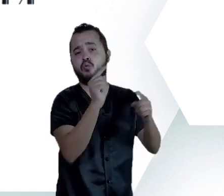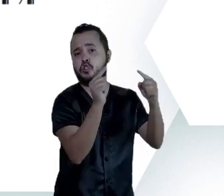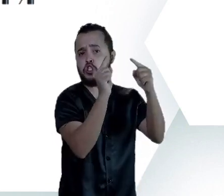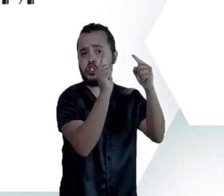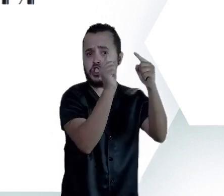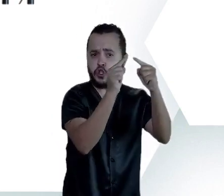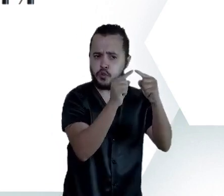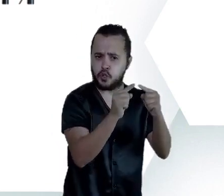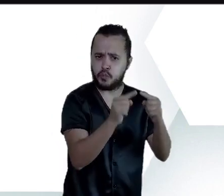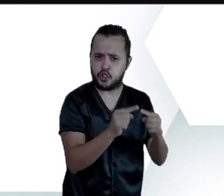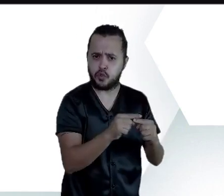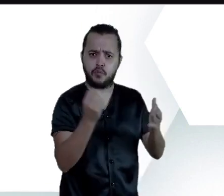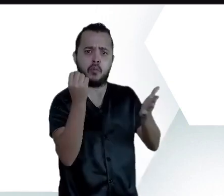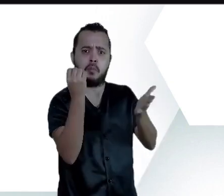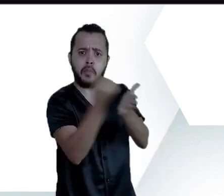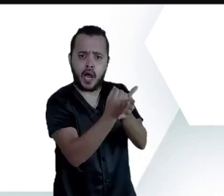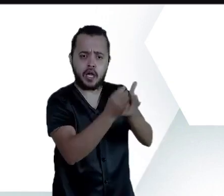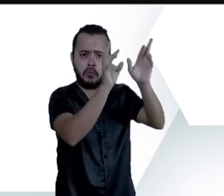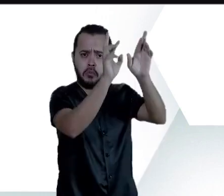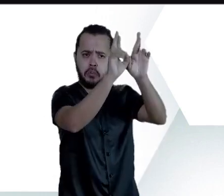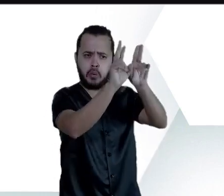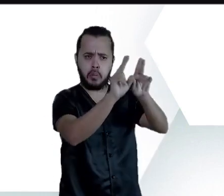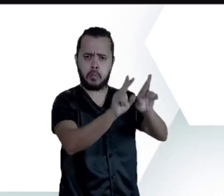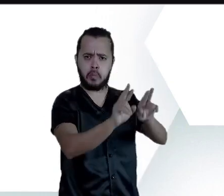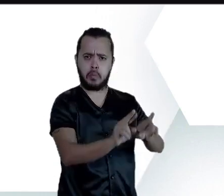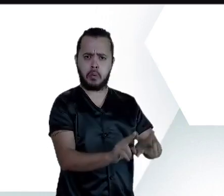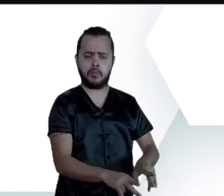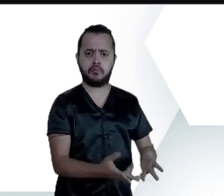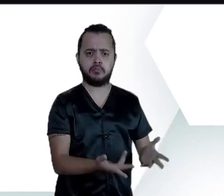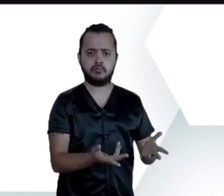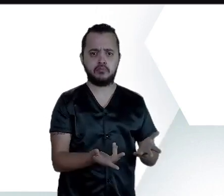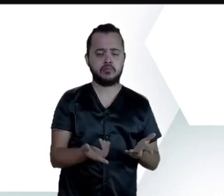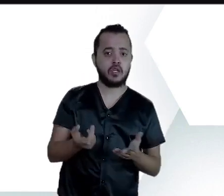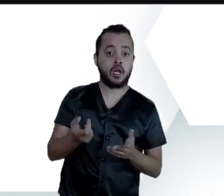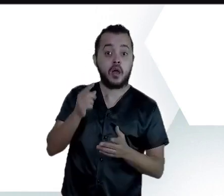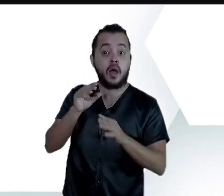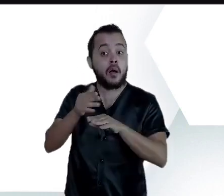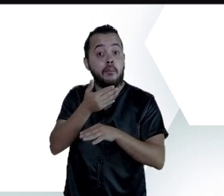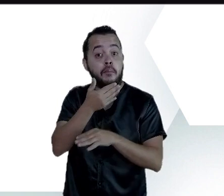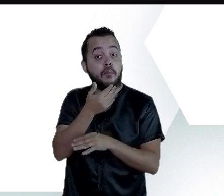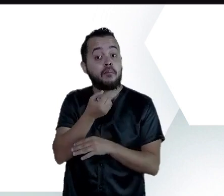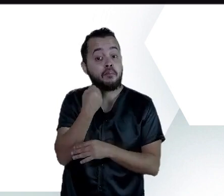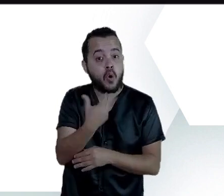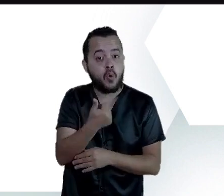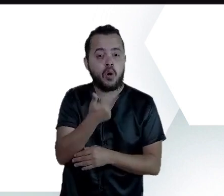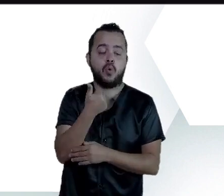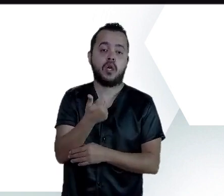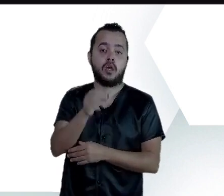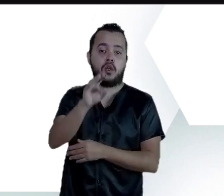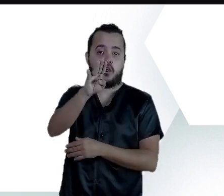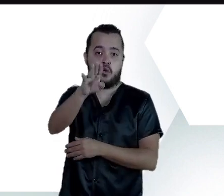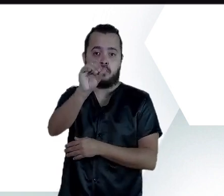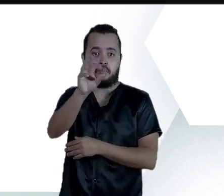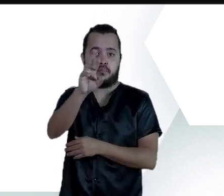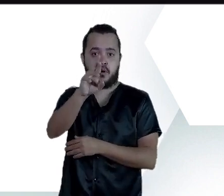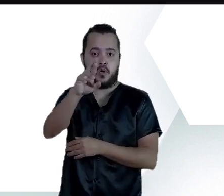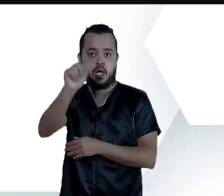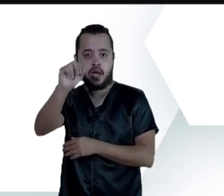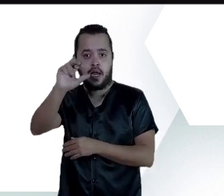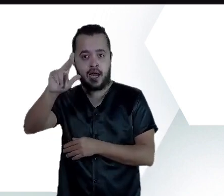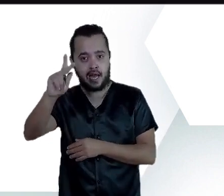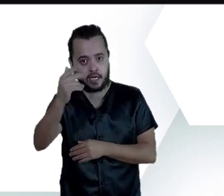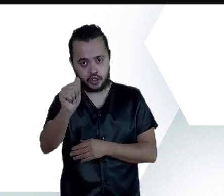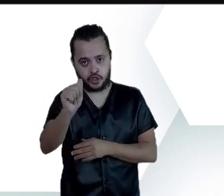de vários tipos de marcas também. Eu coloco aqui para vocês fita isolante de borracha de autofusão,